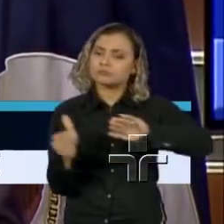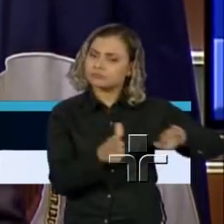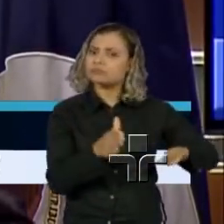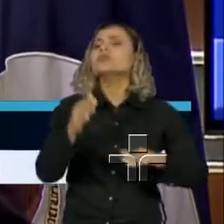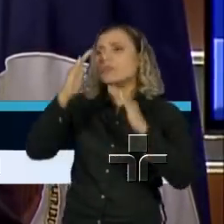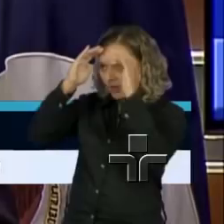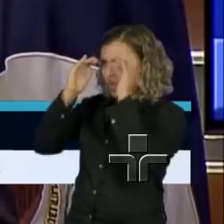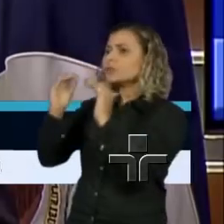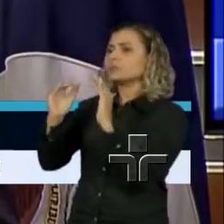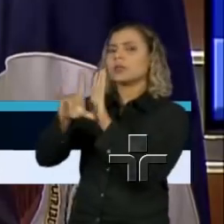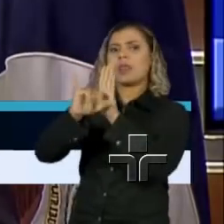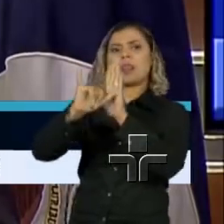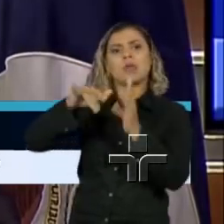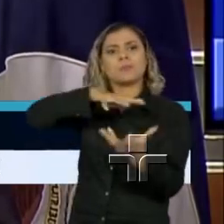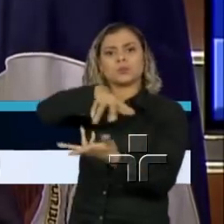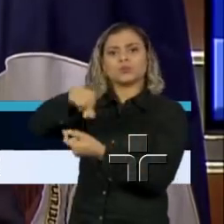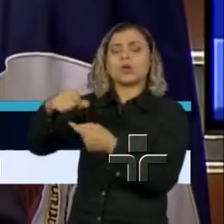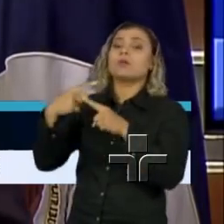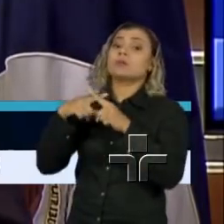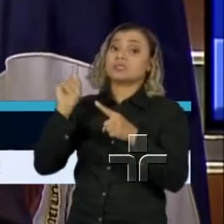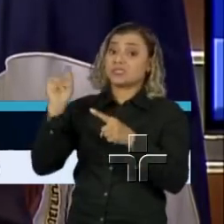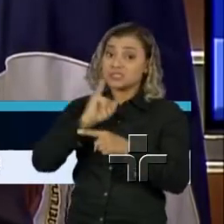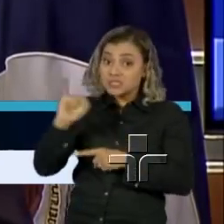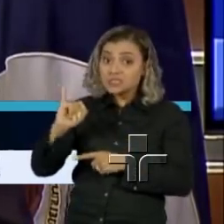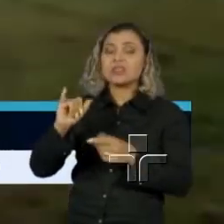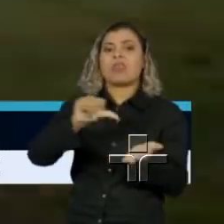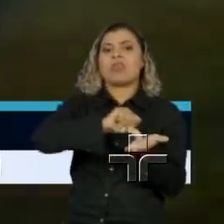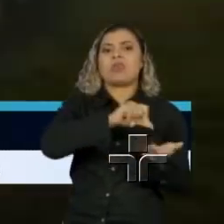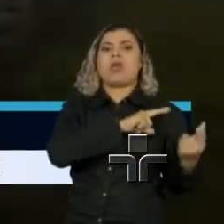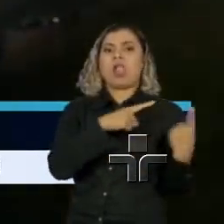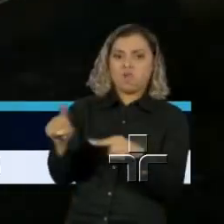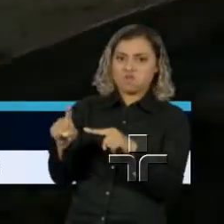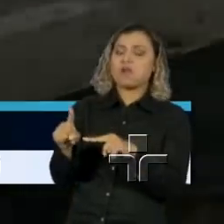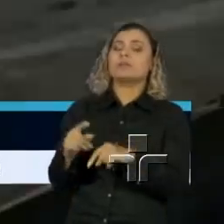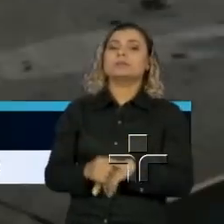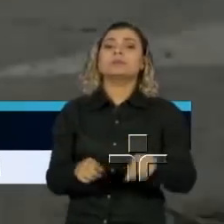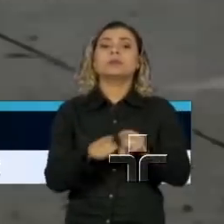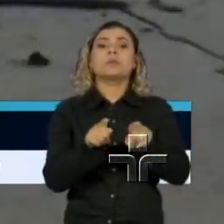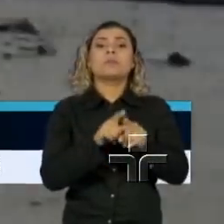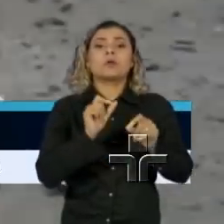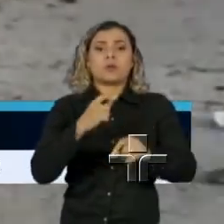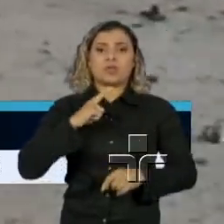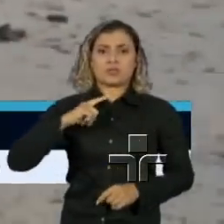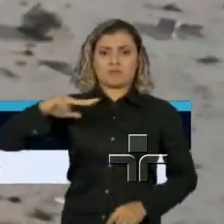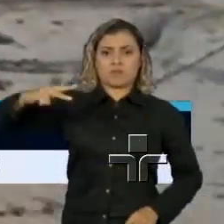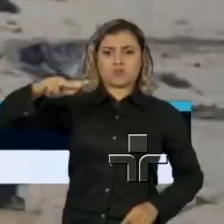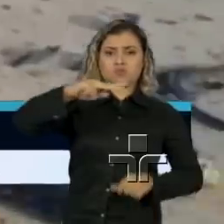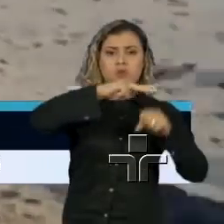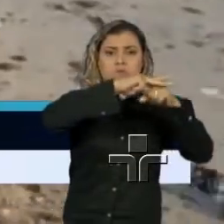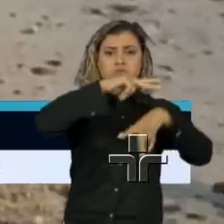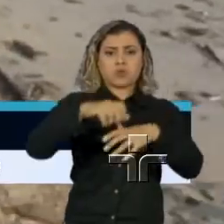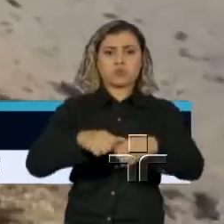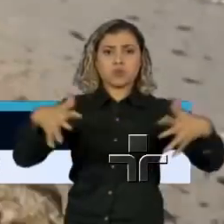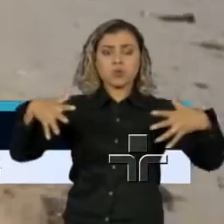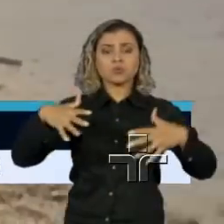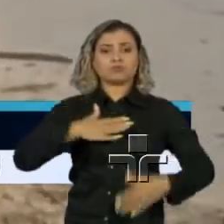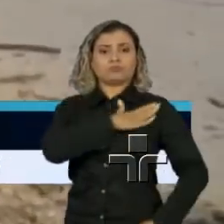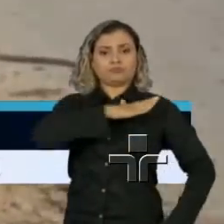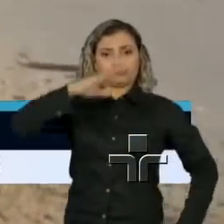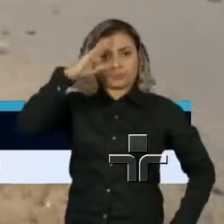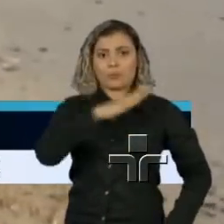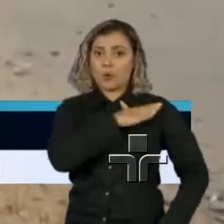leis internacionais em caso de retaliação iraniana. Justificou o ataque que matou o general iraniano para salvar